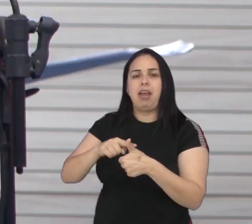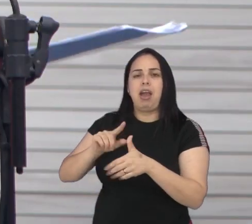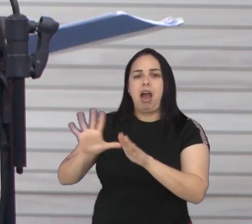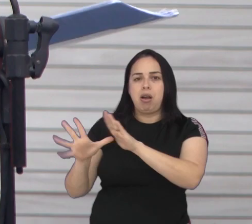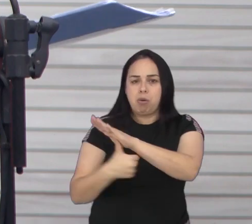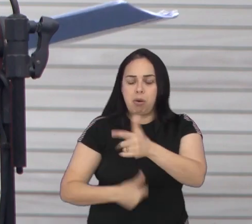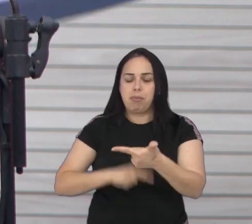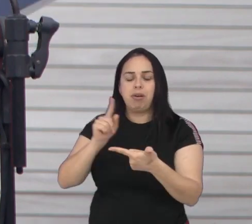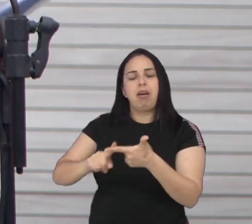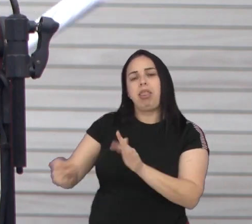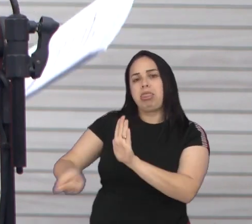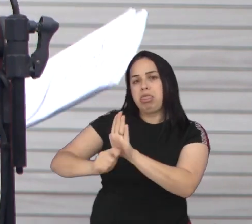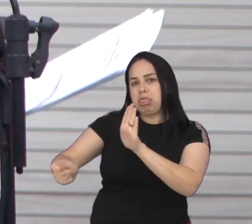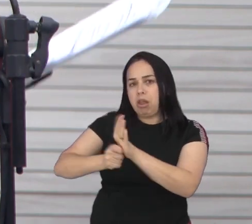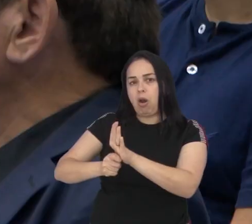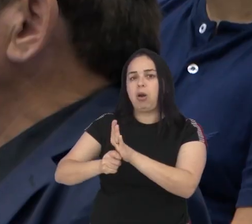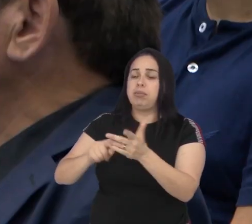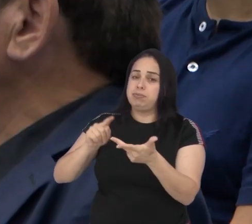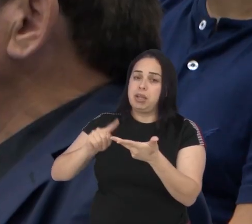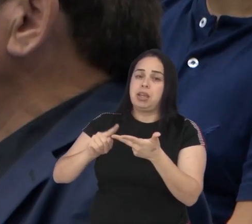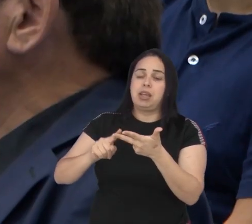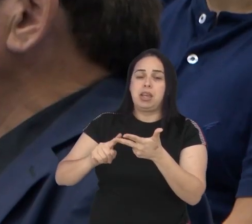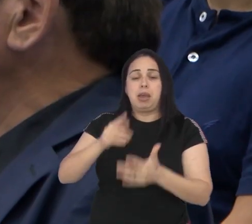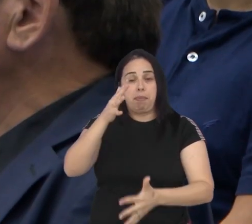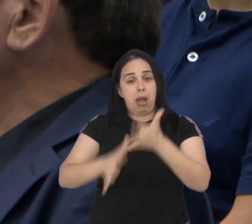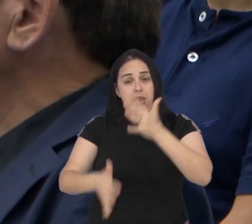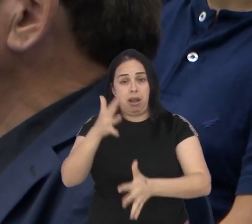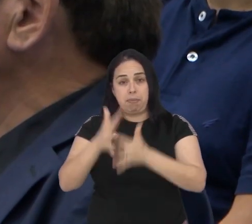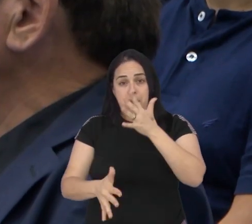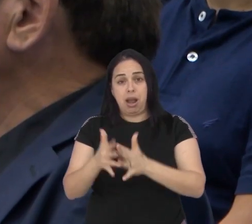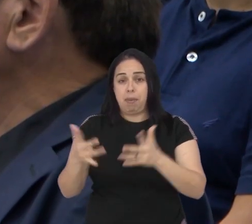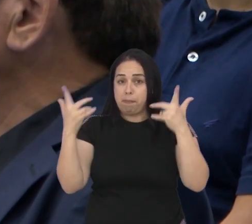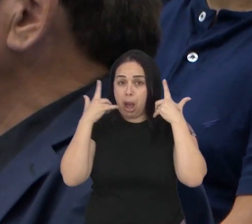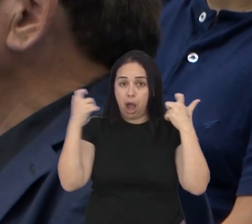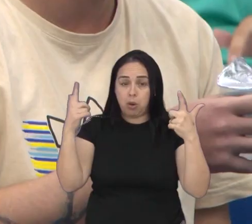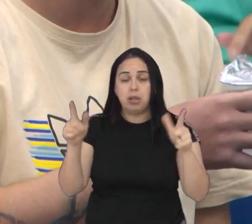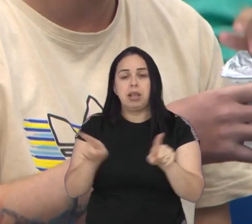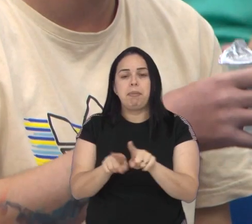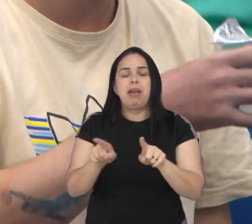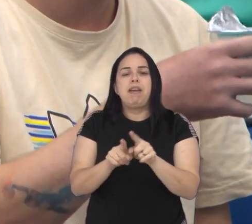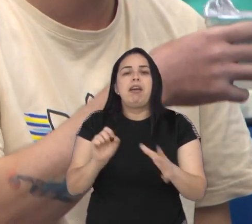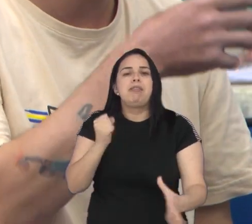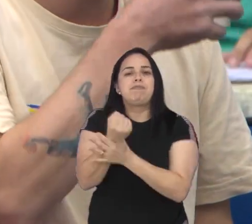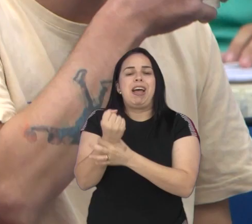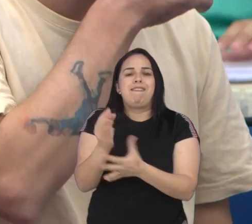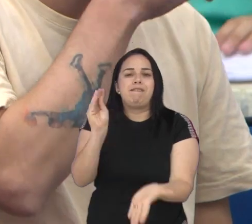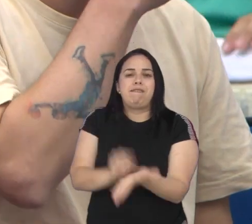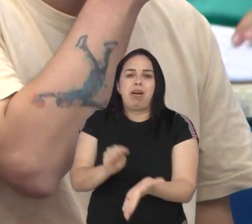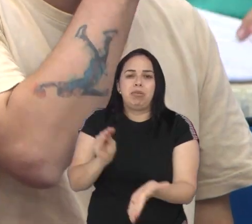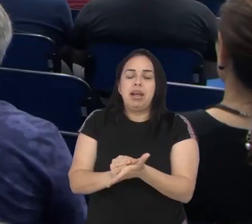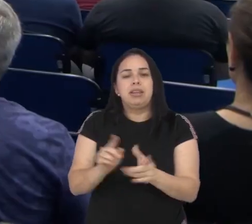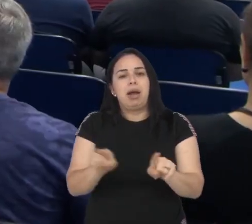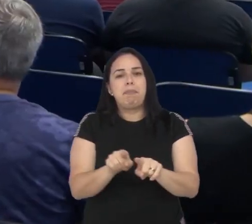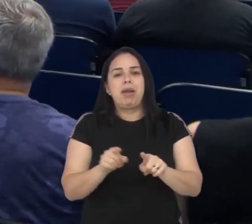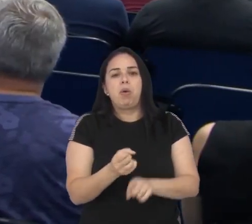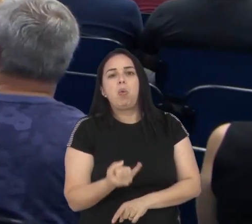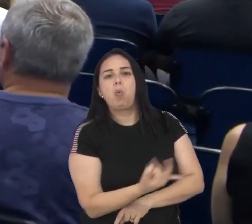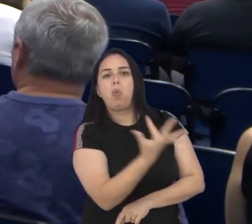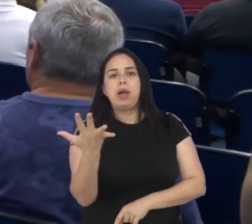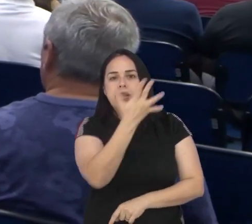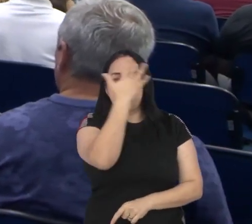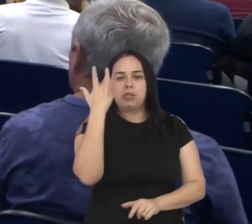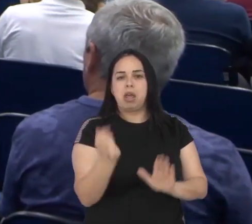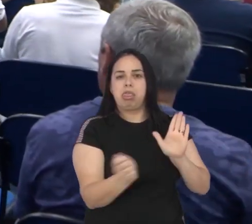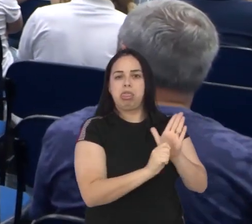a furtos, consumo de drogas e perturbação de sossego. Moradores relataram sensação de insegurança, principalmente